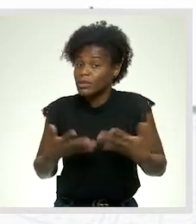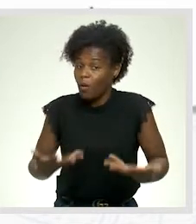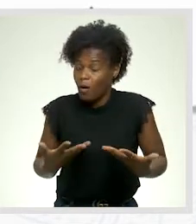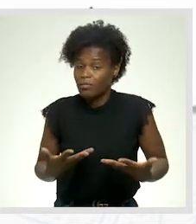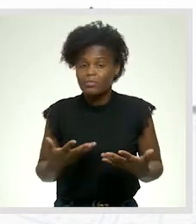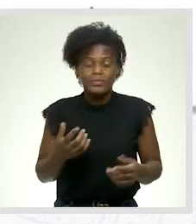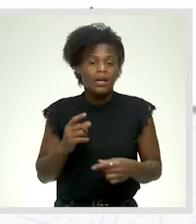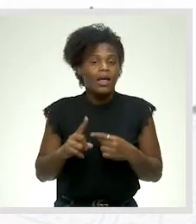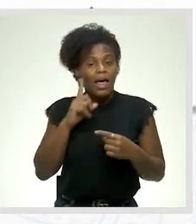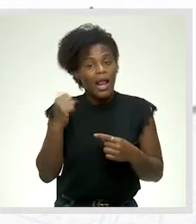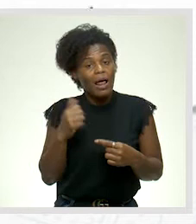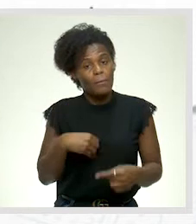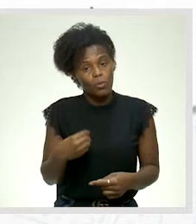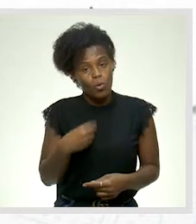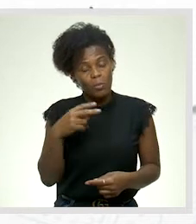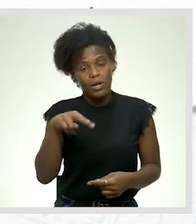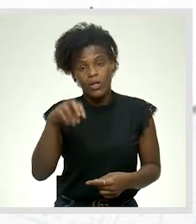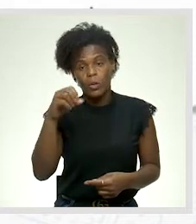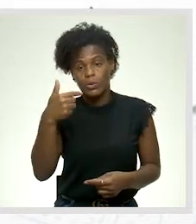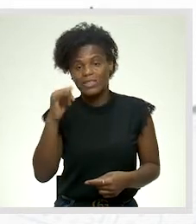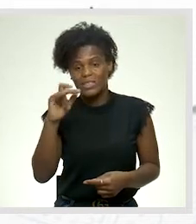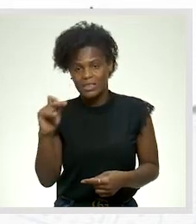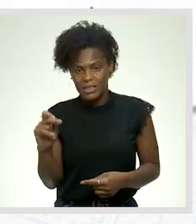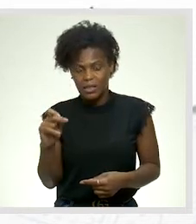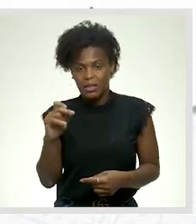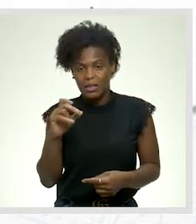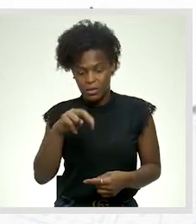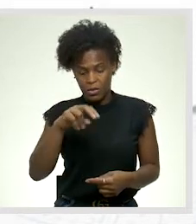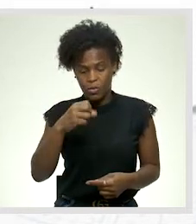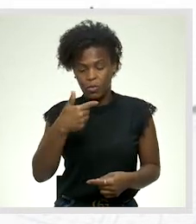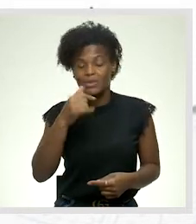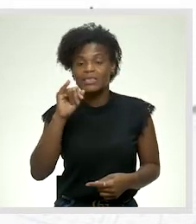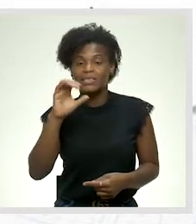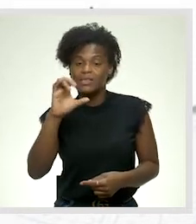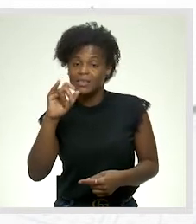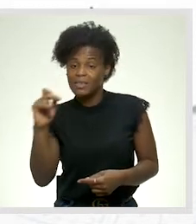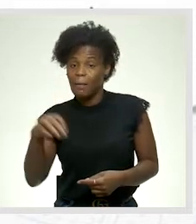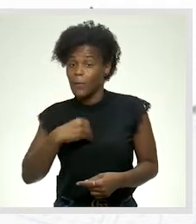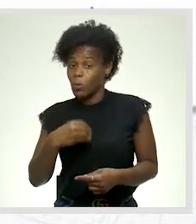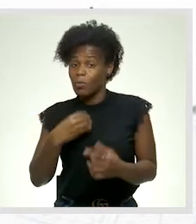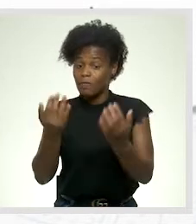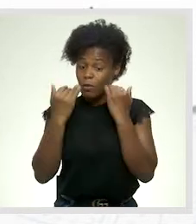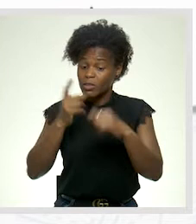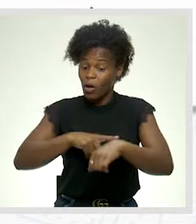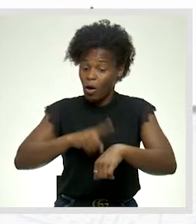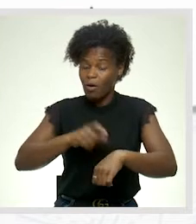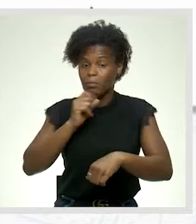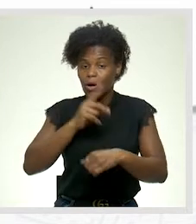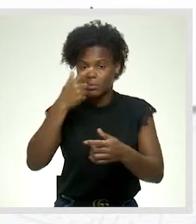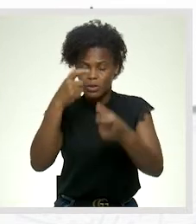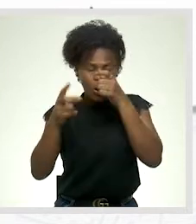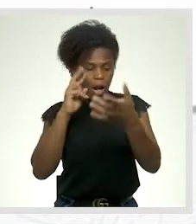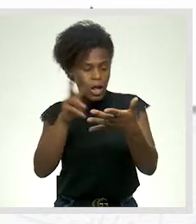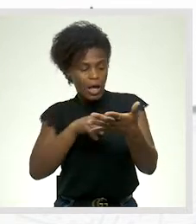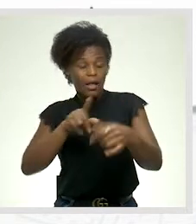urge, ela se preocupa com a questão da informação na hora para que seja consumida num espaço de